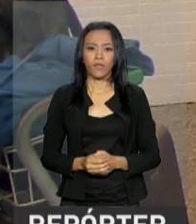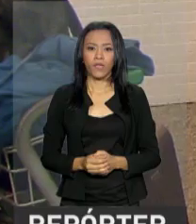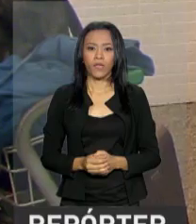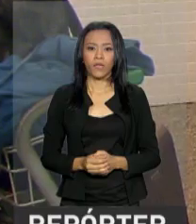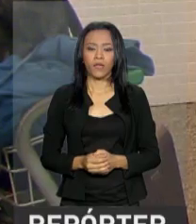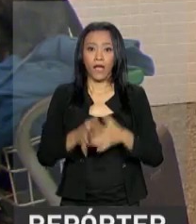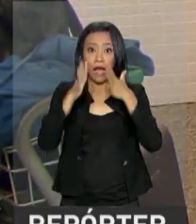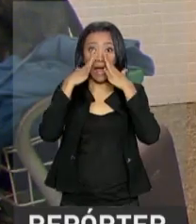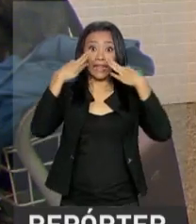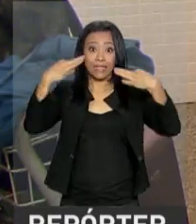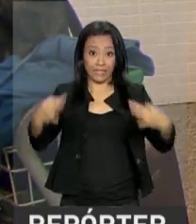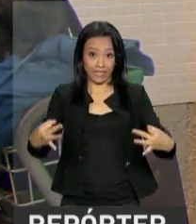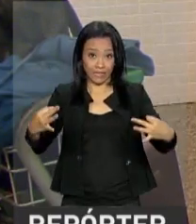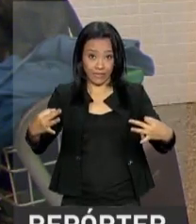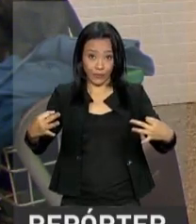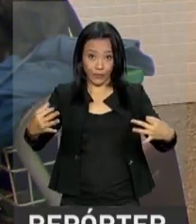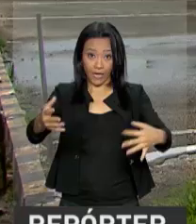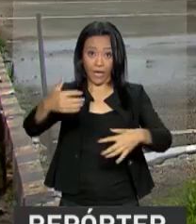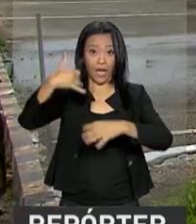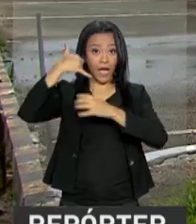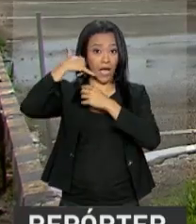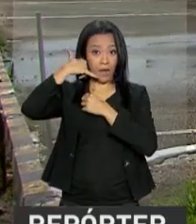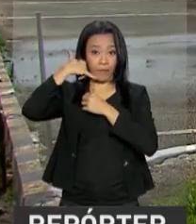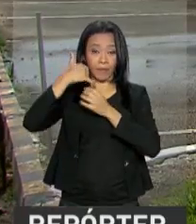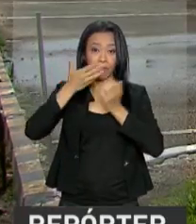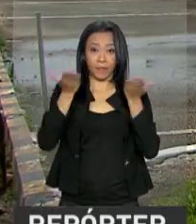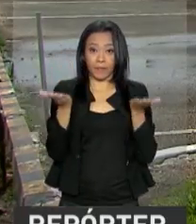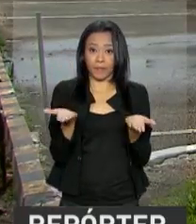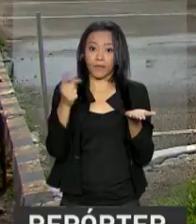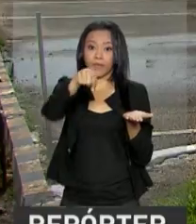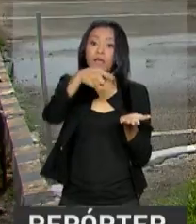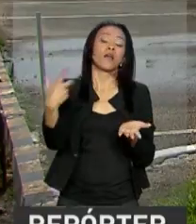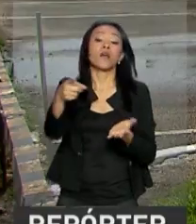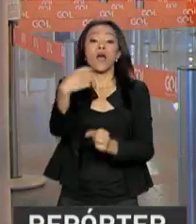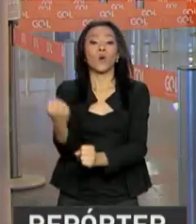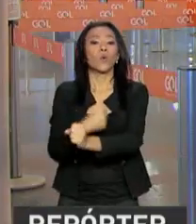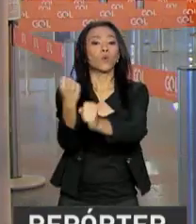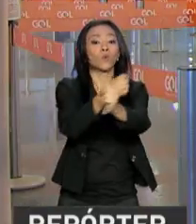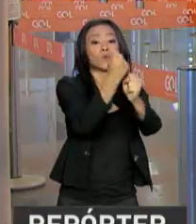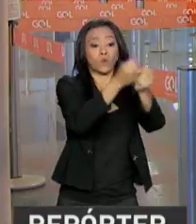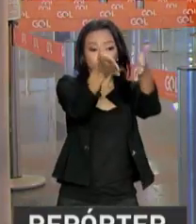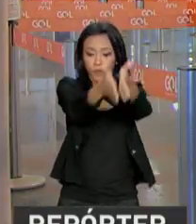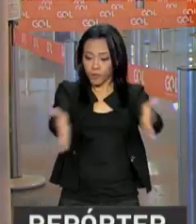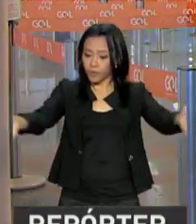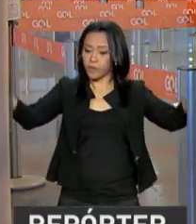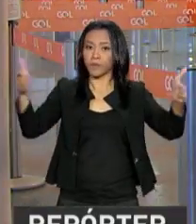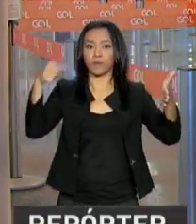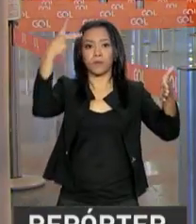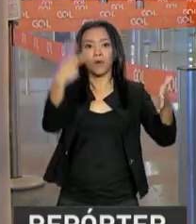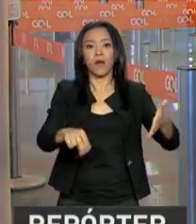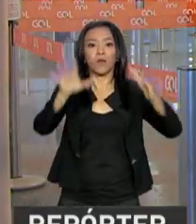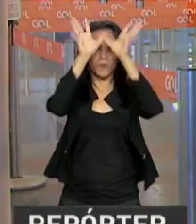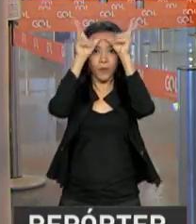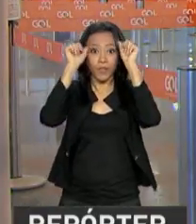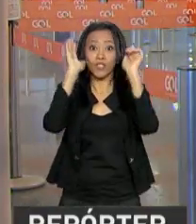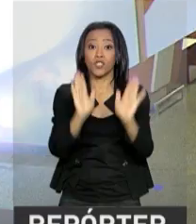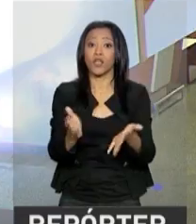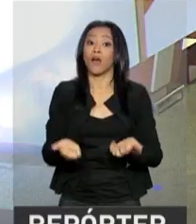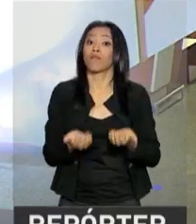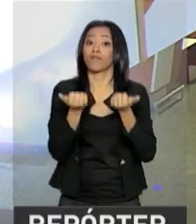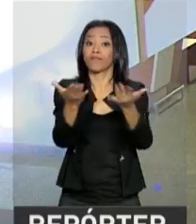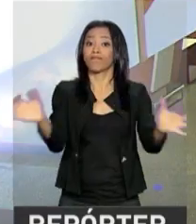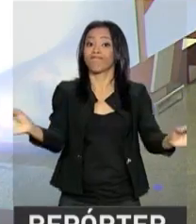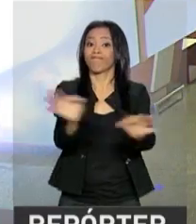atenção senhores passageiros as obras de reforma e ampliação do aeroporto de rio branco no acre foram entregues